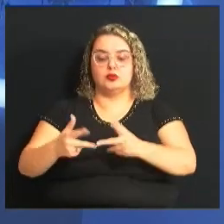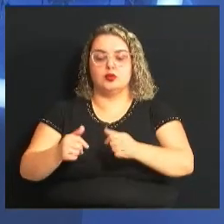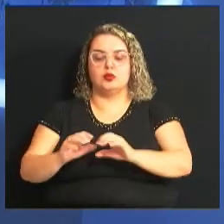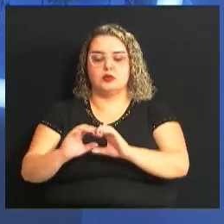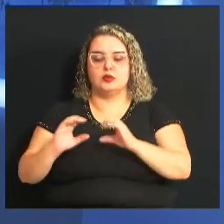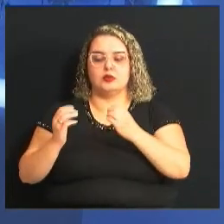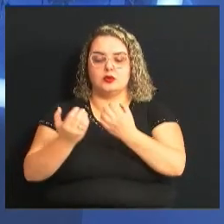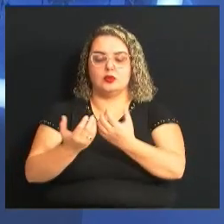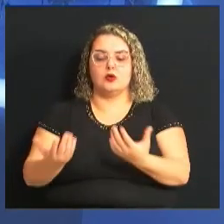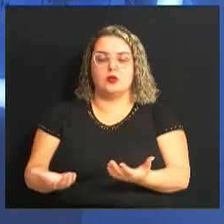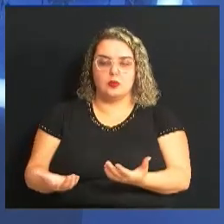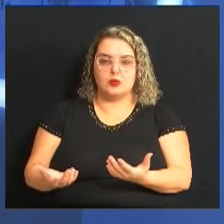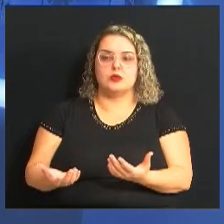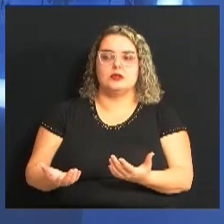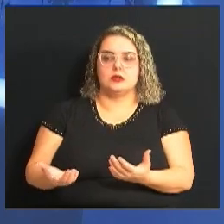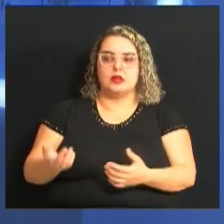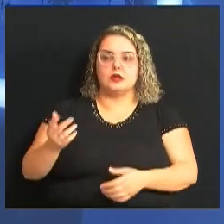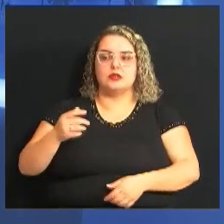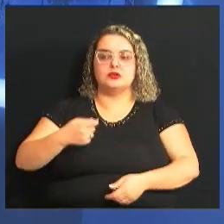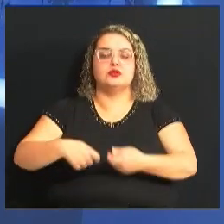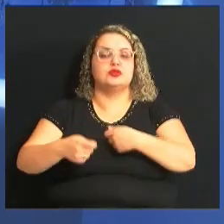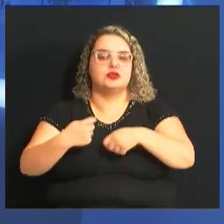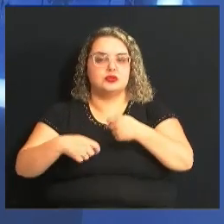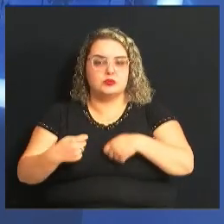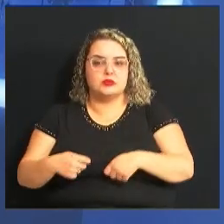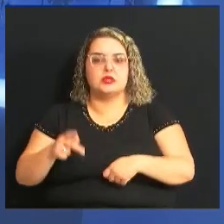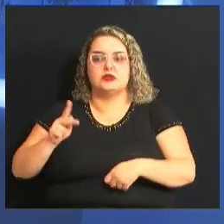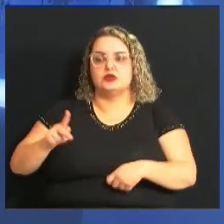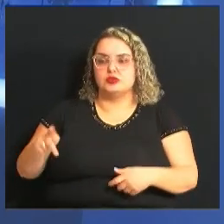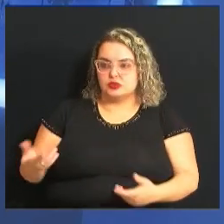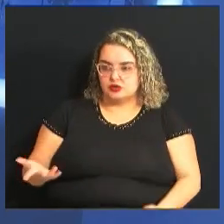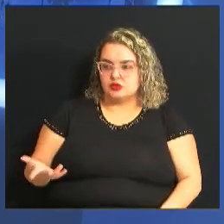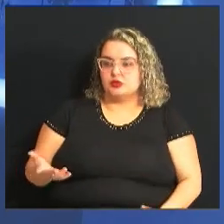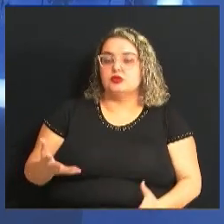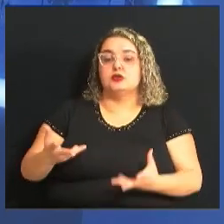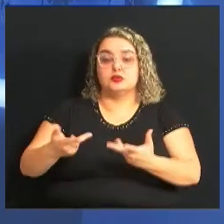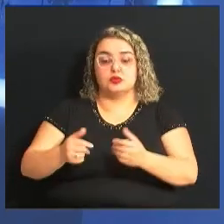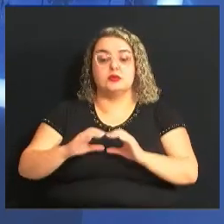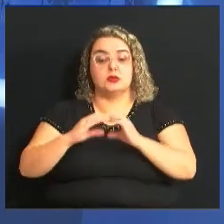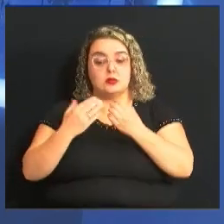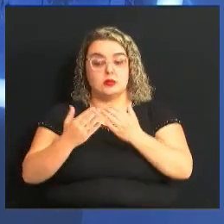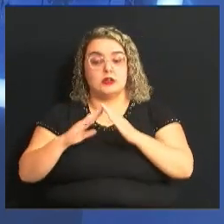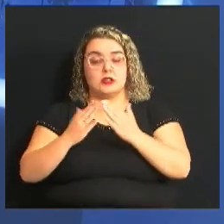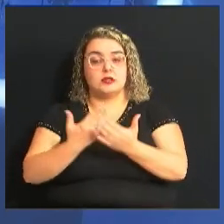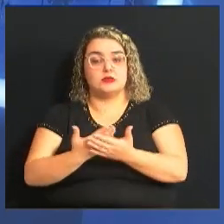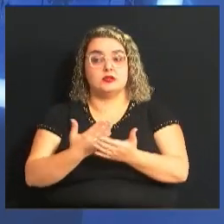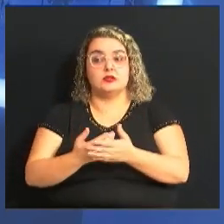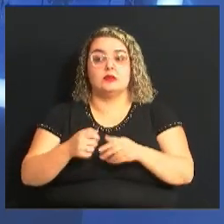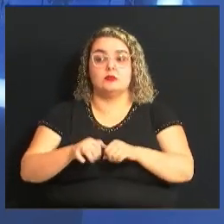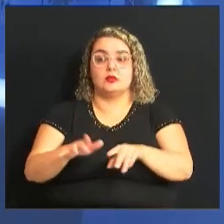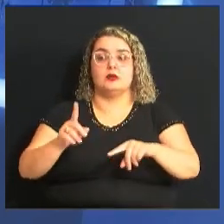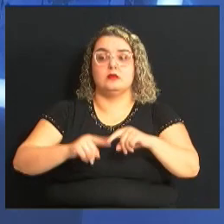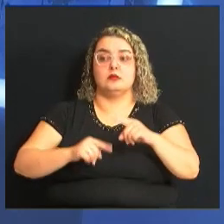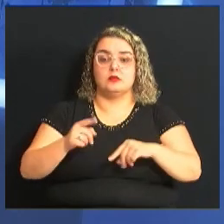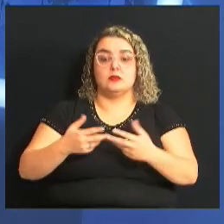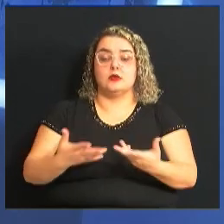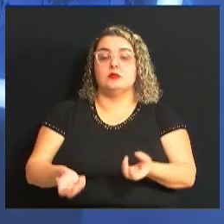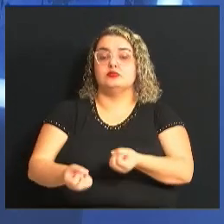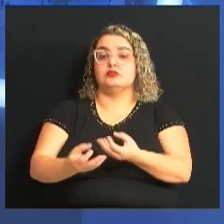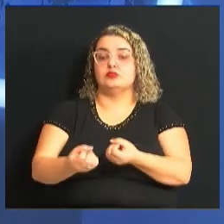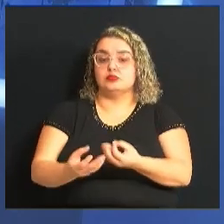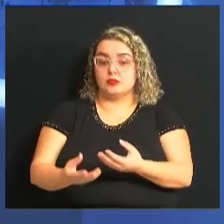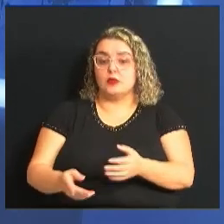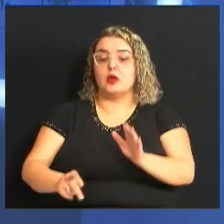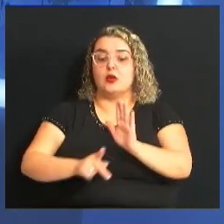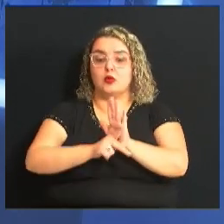corpo técnico administrativo e de toda a comunidade escolar, além da distribuição de material informativo. O